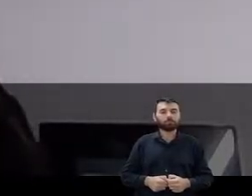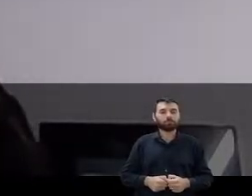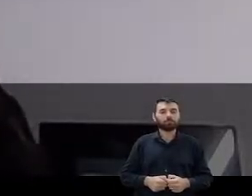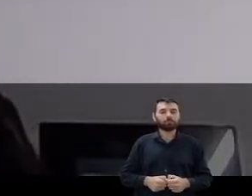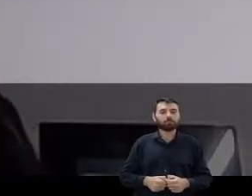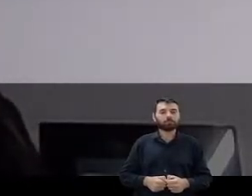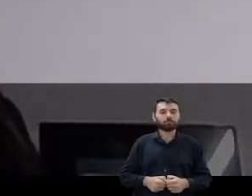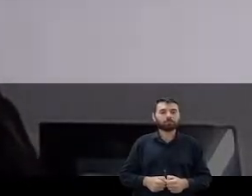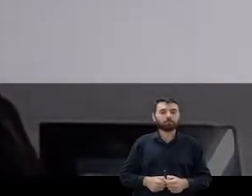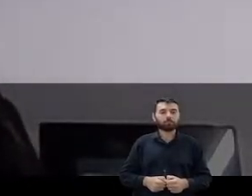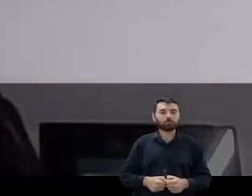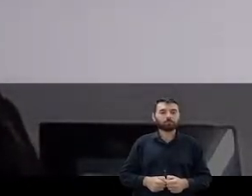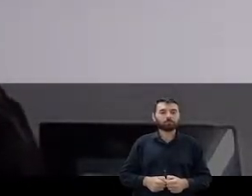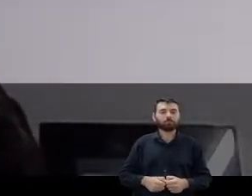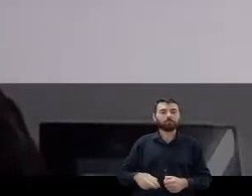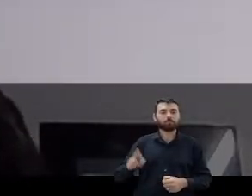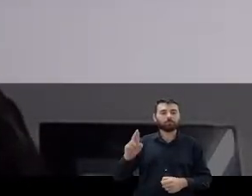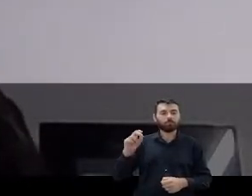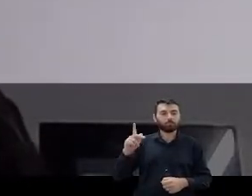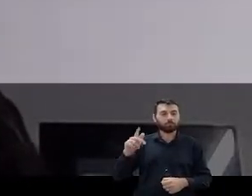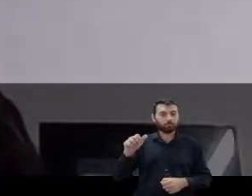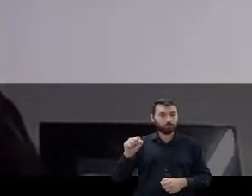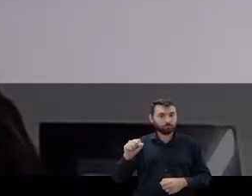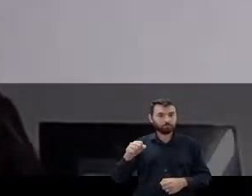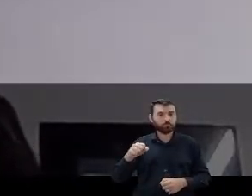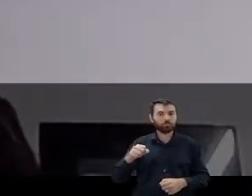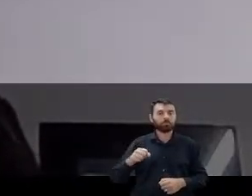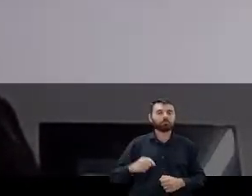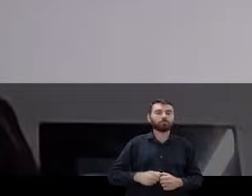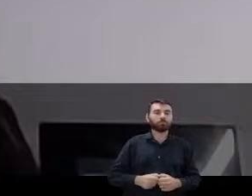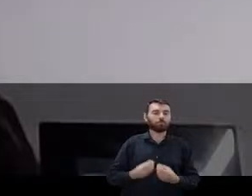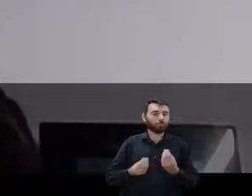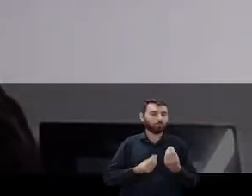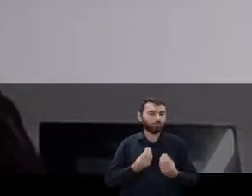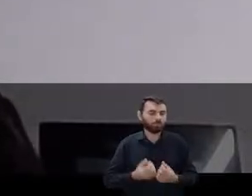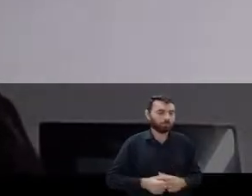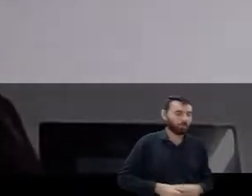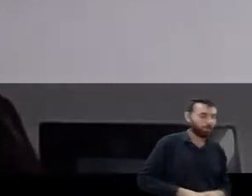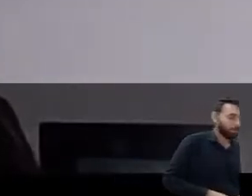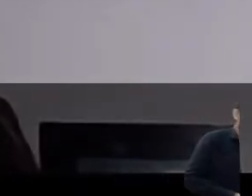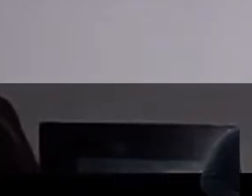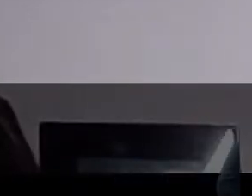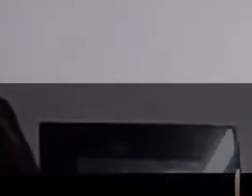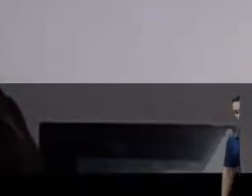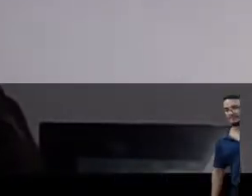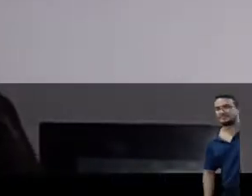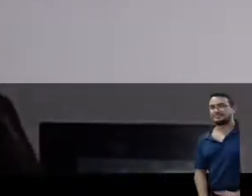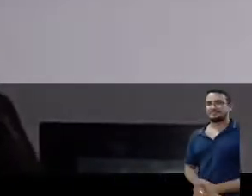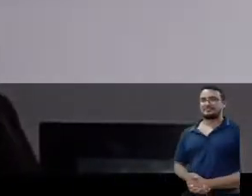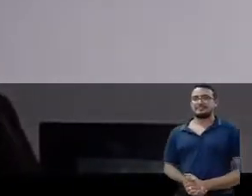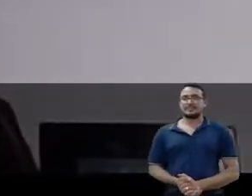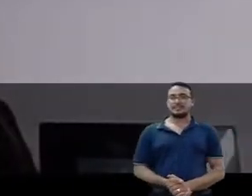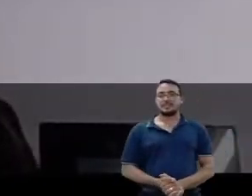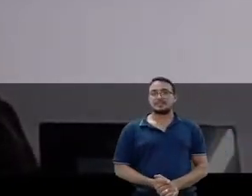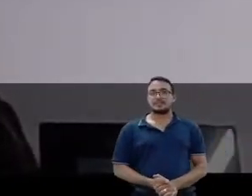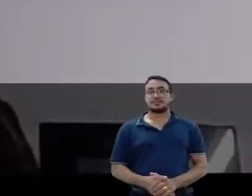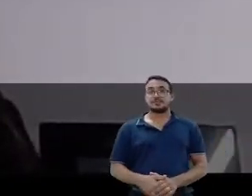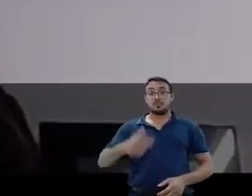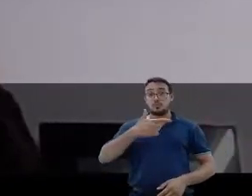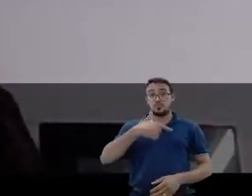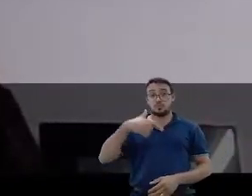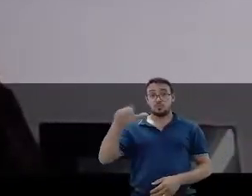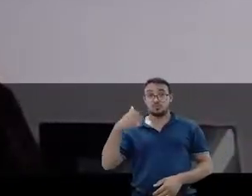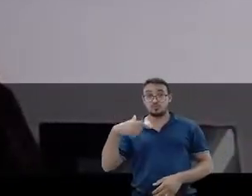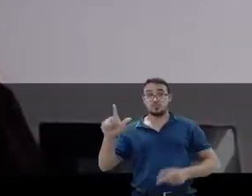Com relação ao ROP, excelência, meu procedimento, com relação a esse e os demais da